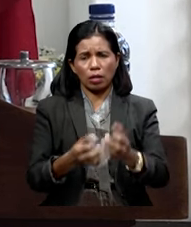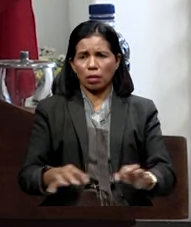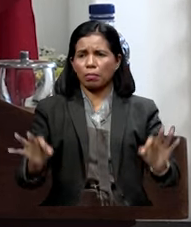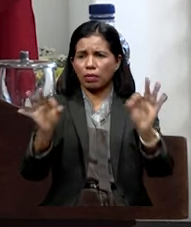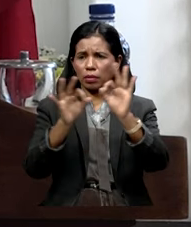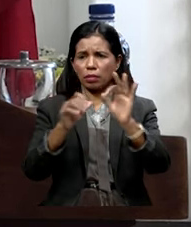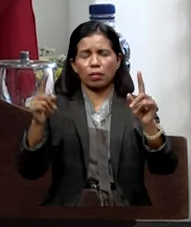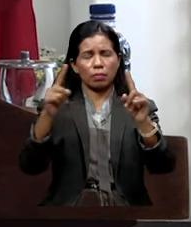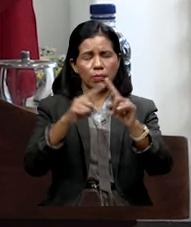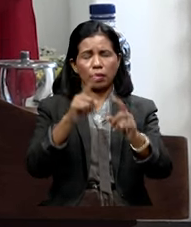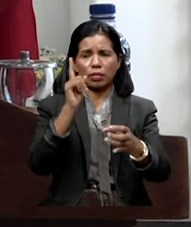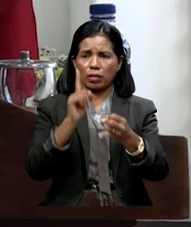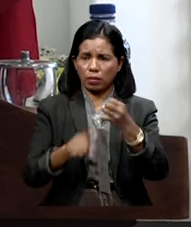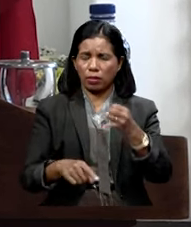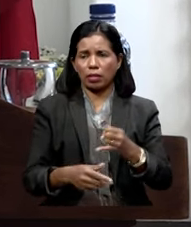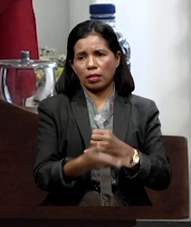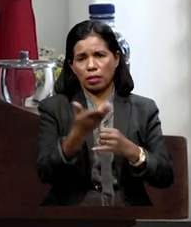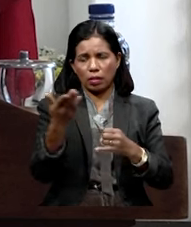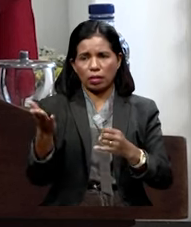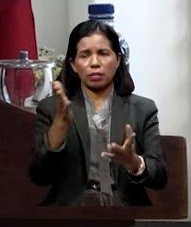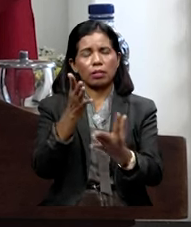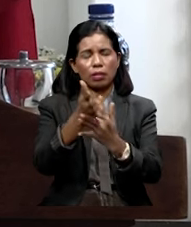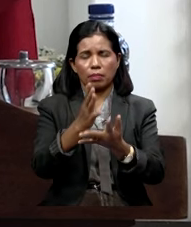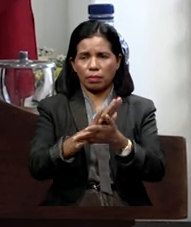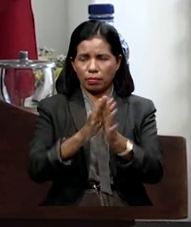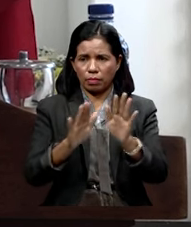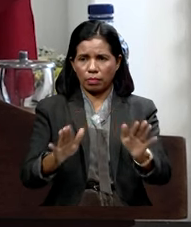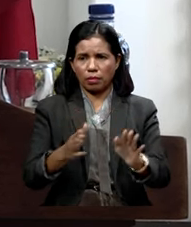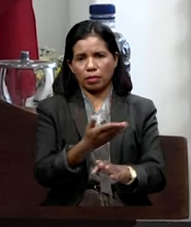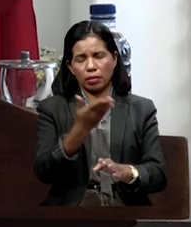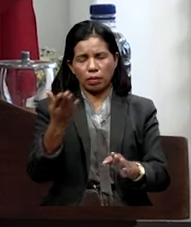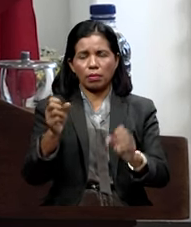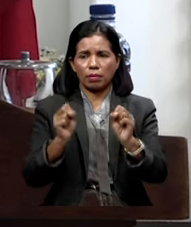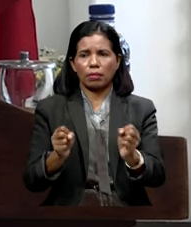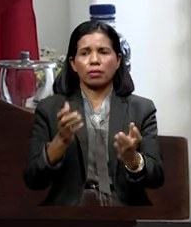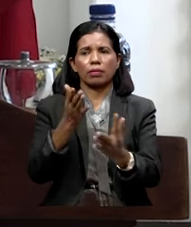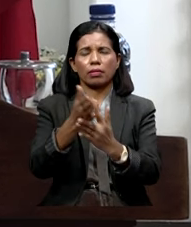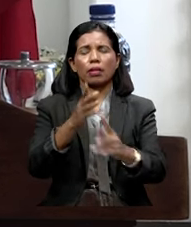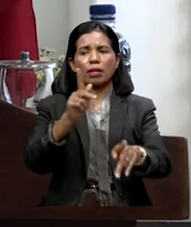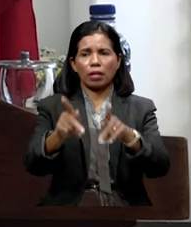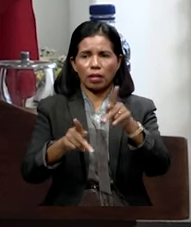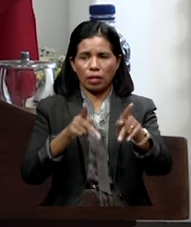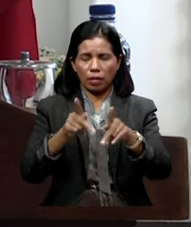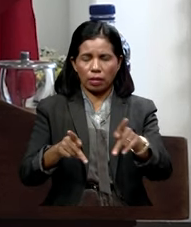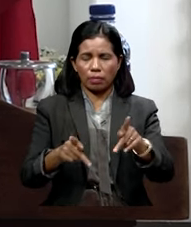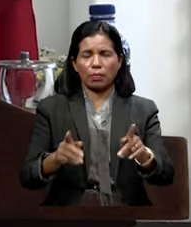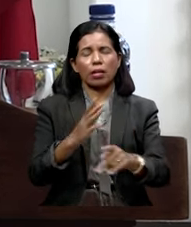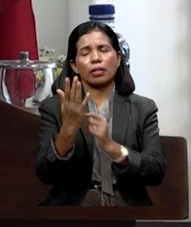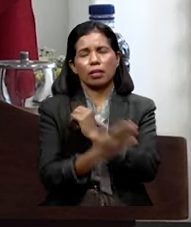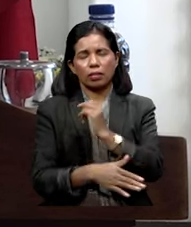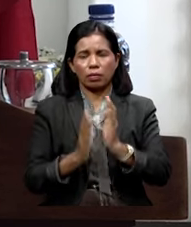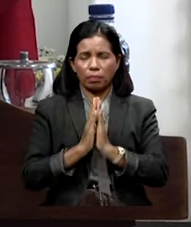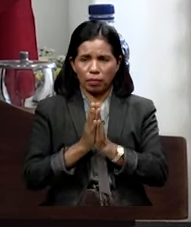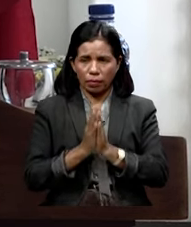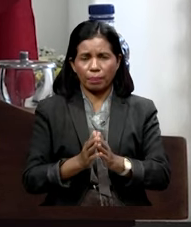para que também, finalmente, em Myanmar, a paz possa chegar ao povo de Myanmar.